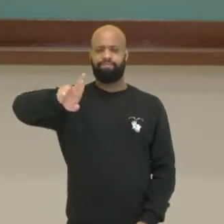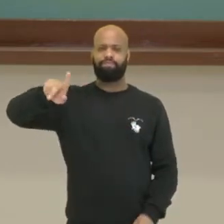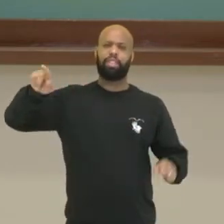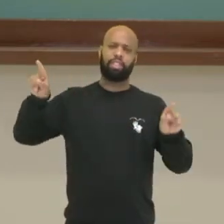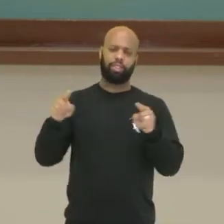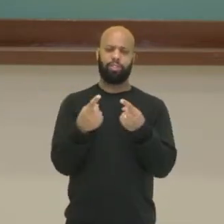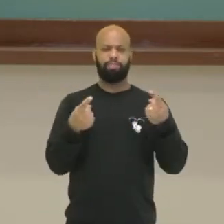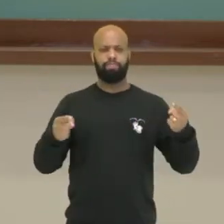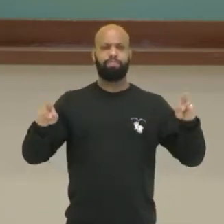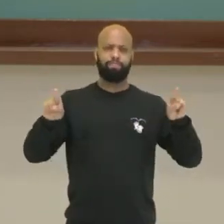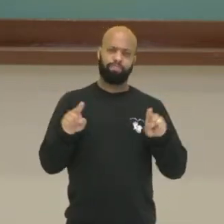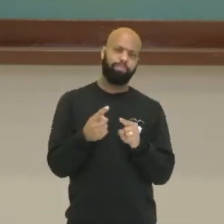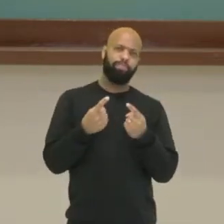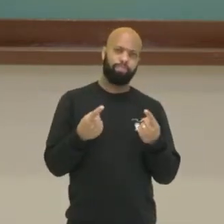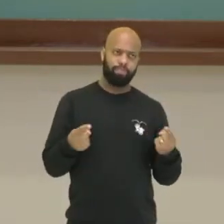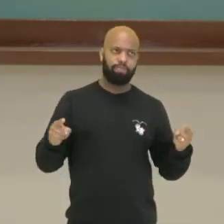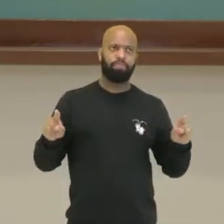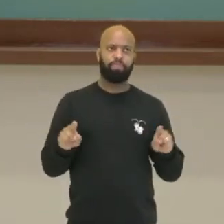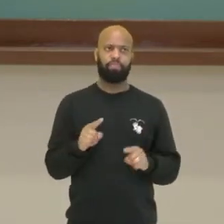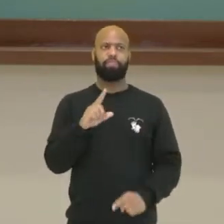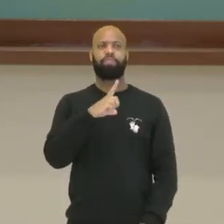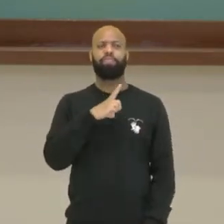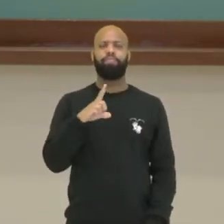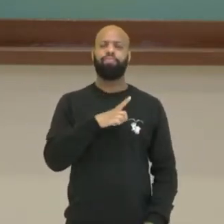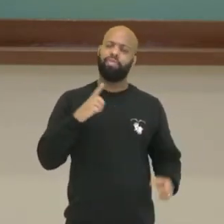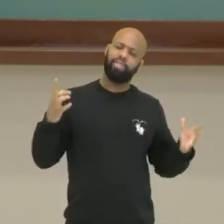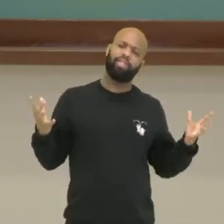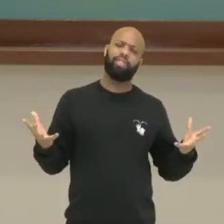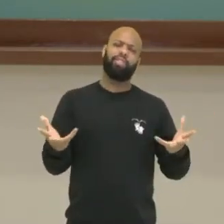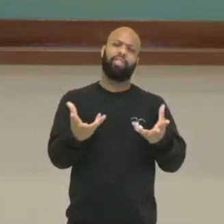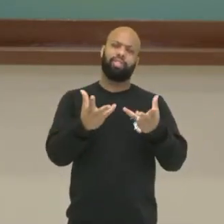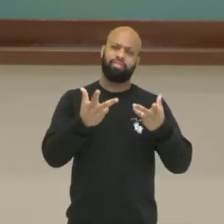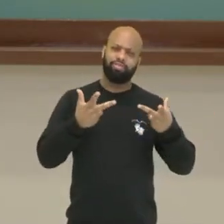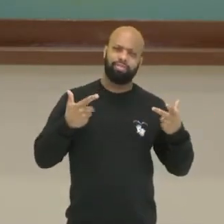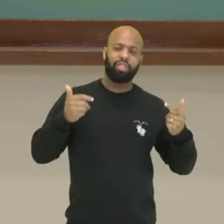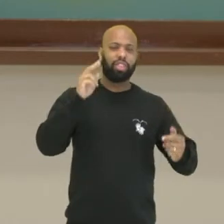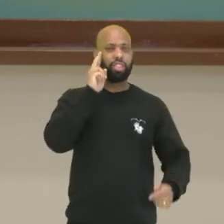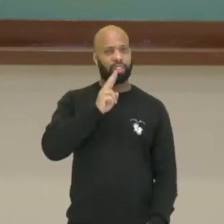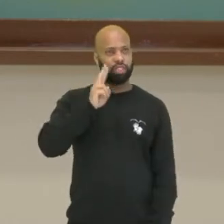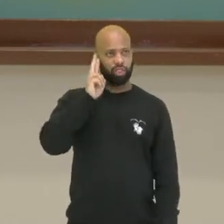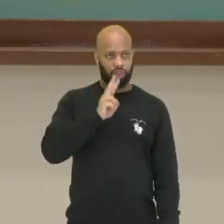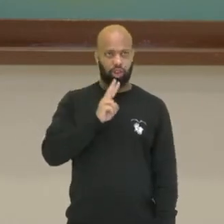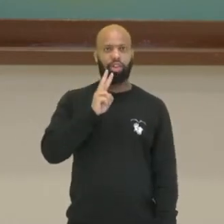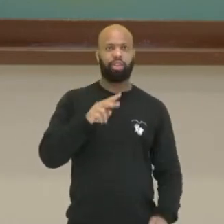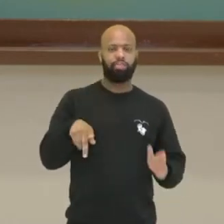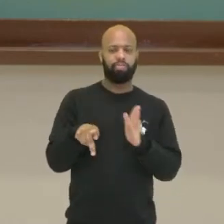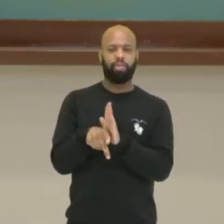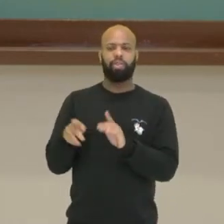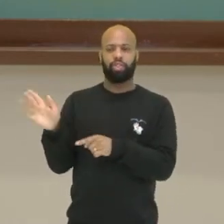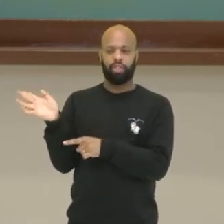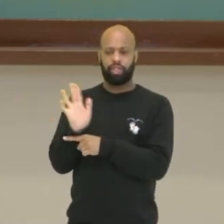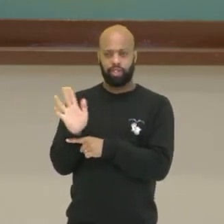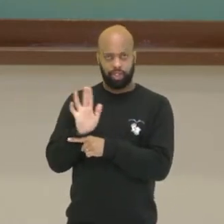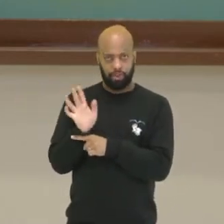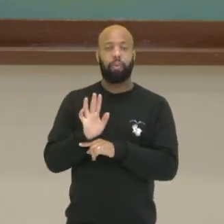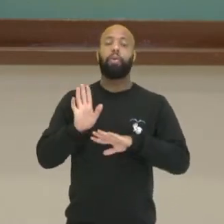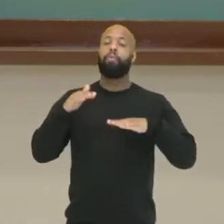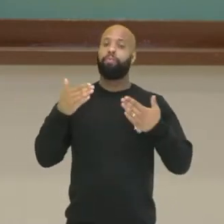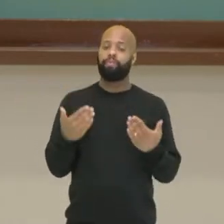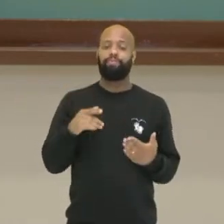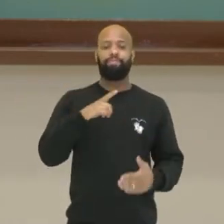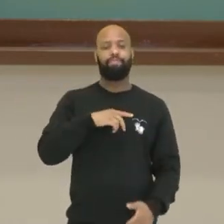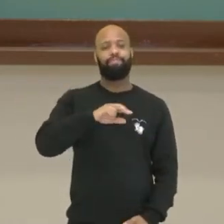que compõem as mais maravilhosas histórias cinematográficas. São